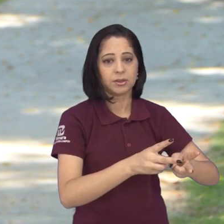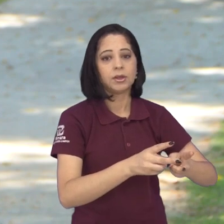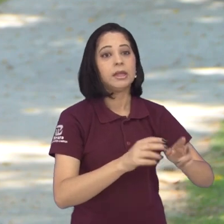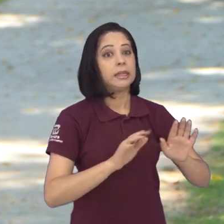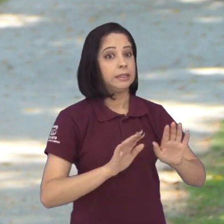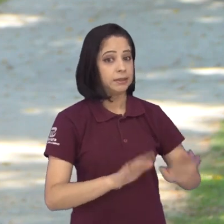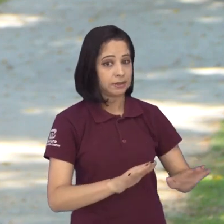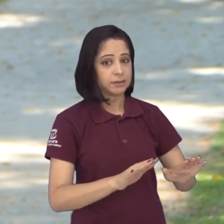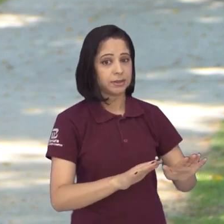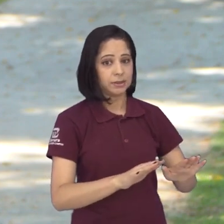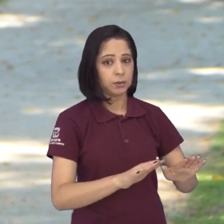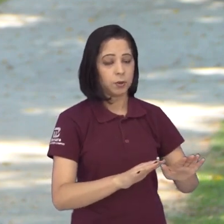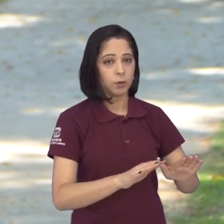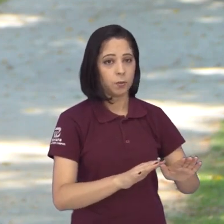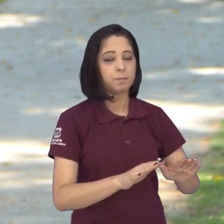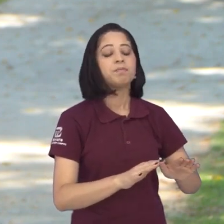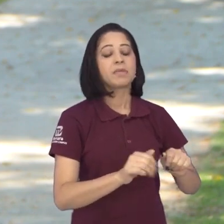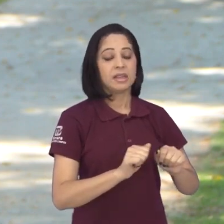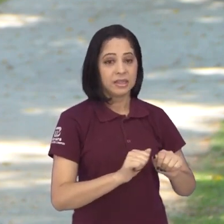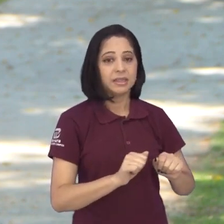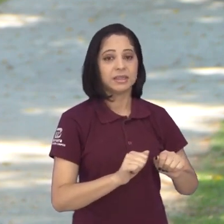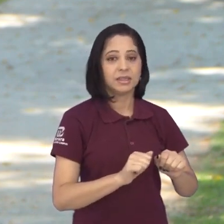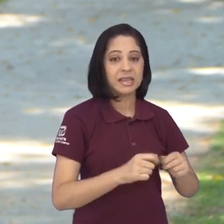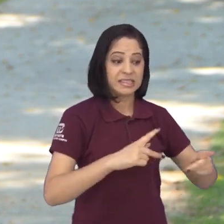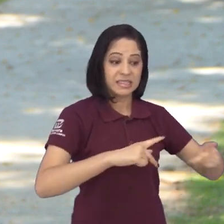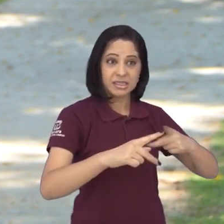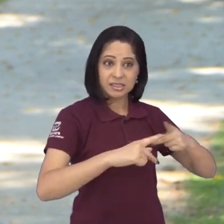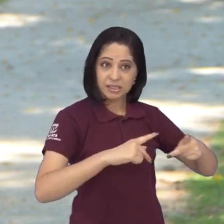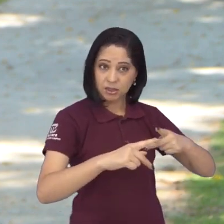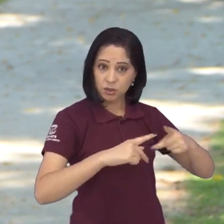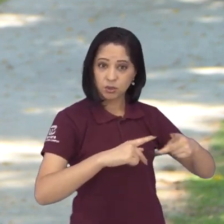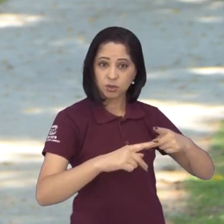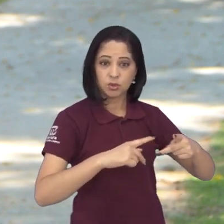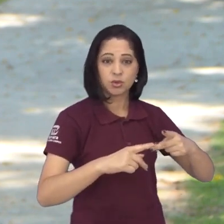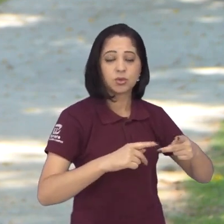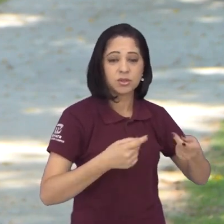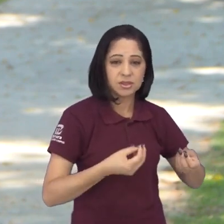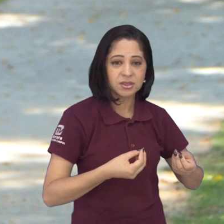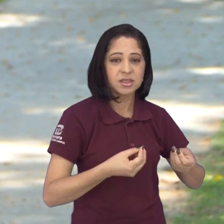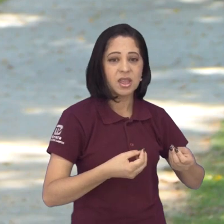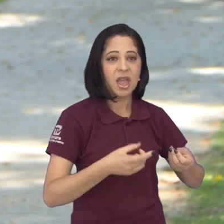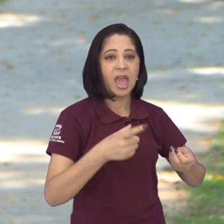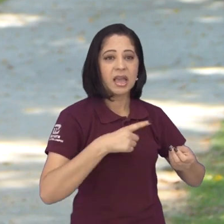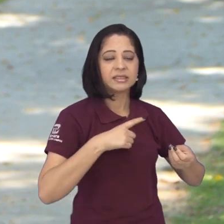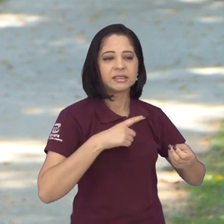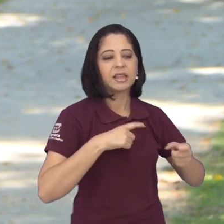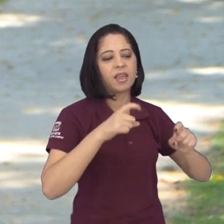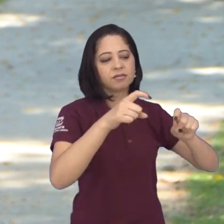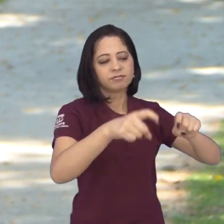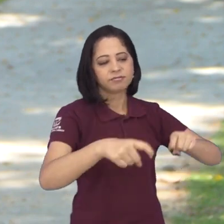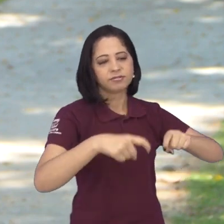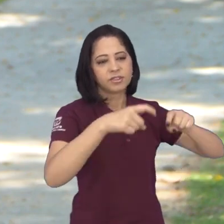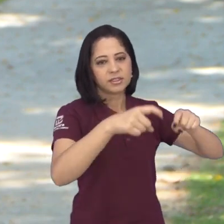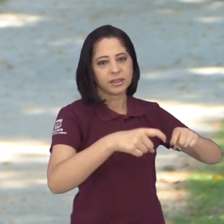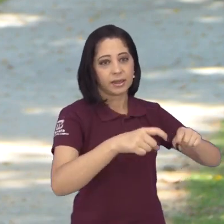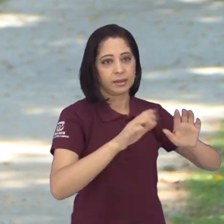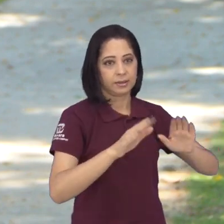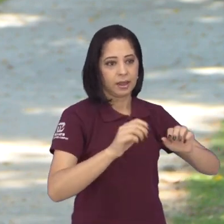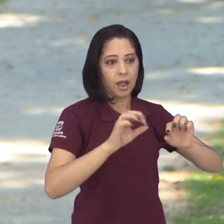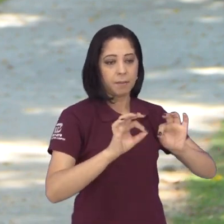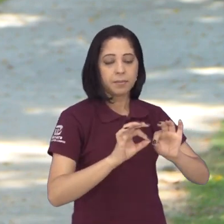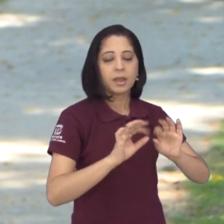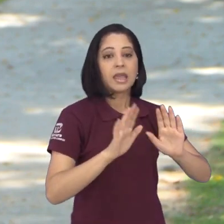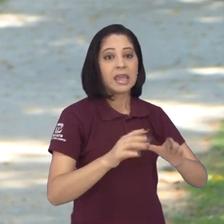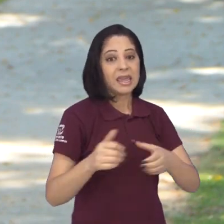trabalho, gerando emprego também lá, né? Então, nesse primeiro momento, São José vivia